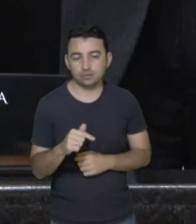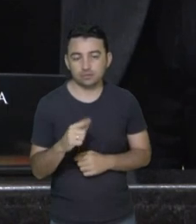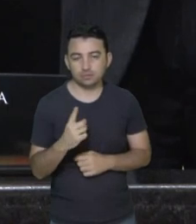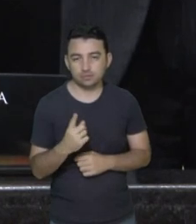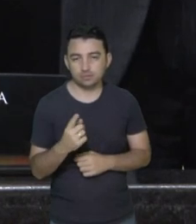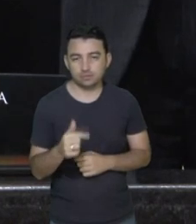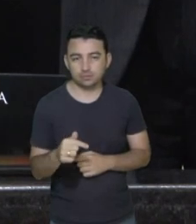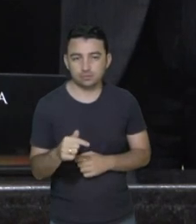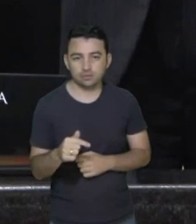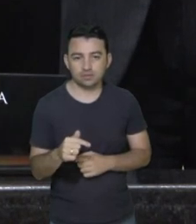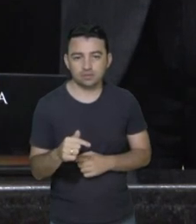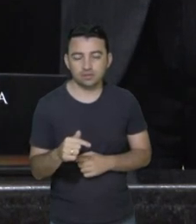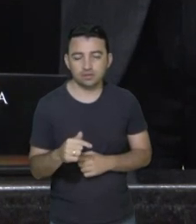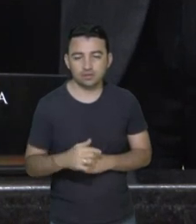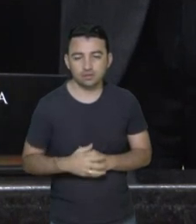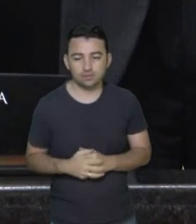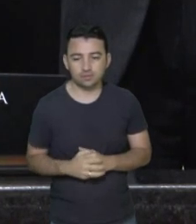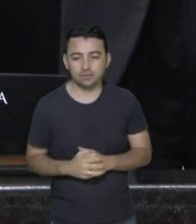717.